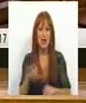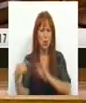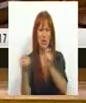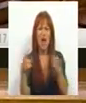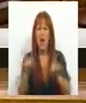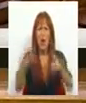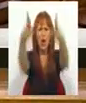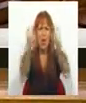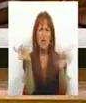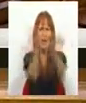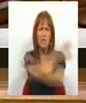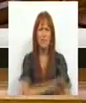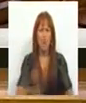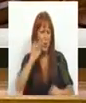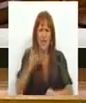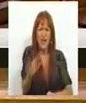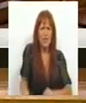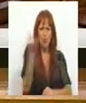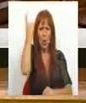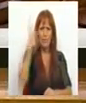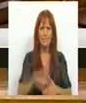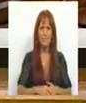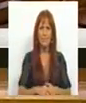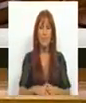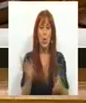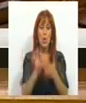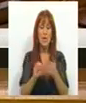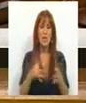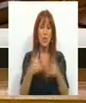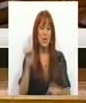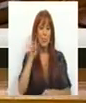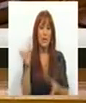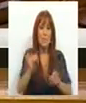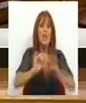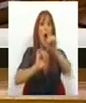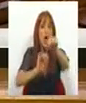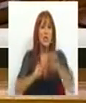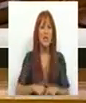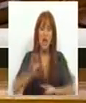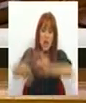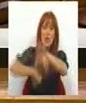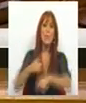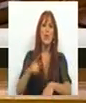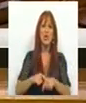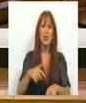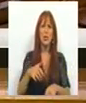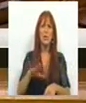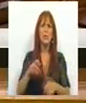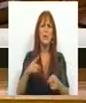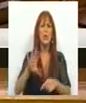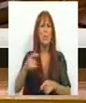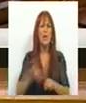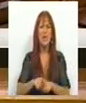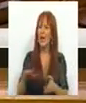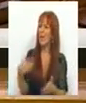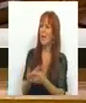discussão. Não é o orçamento, não é o déficit. O elemento mais importante é, depois do país ter